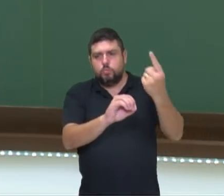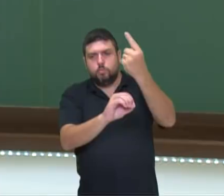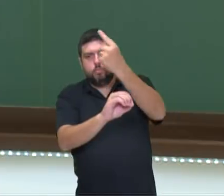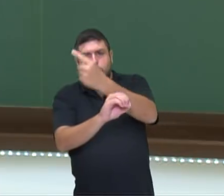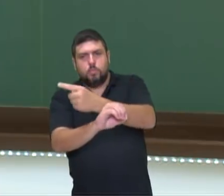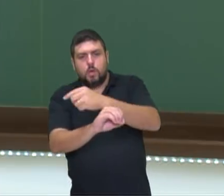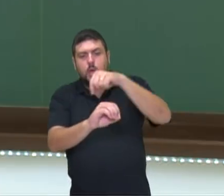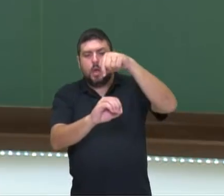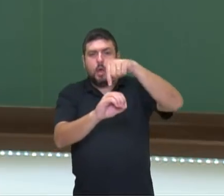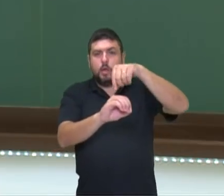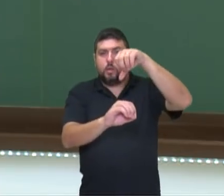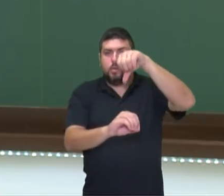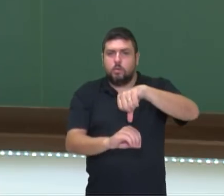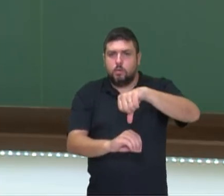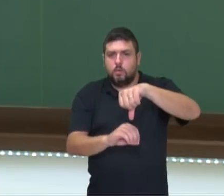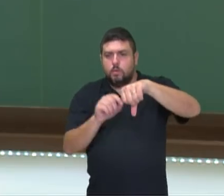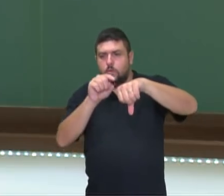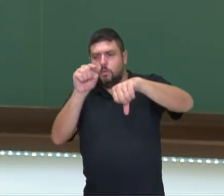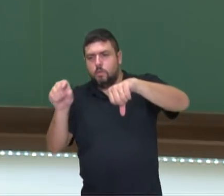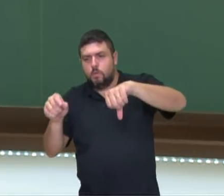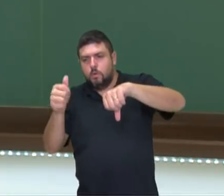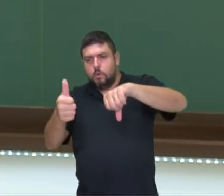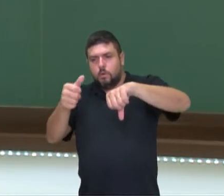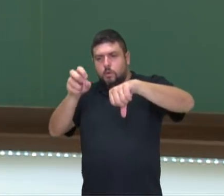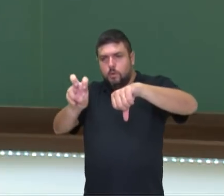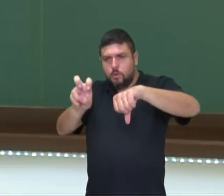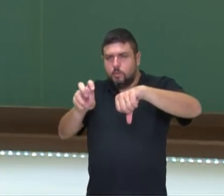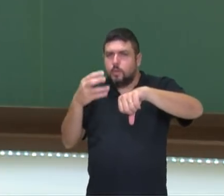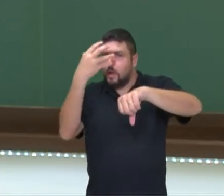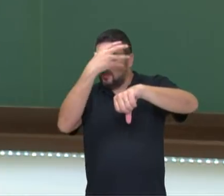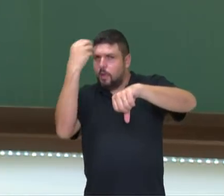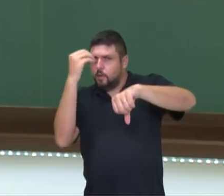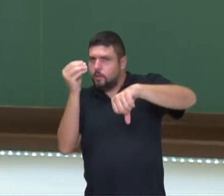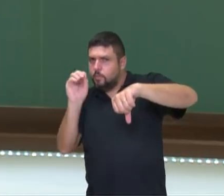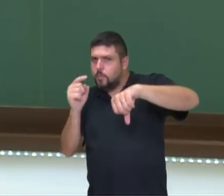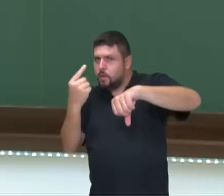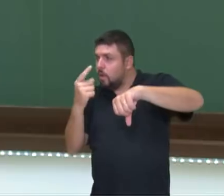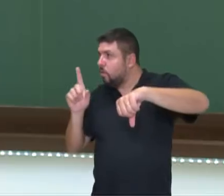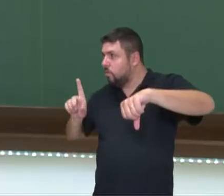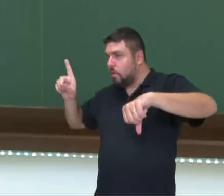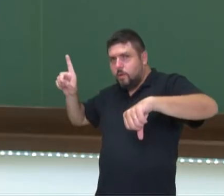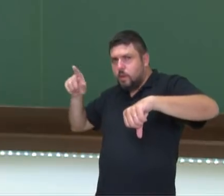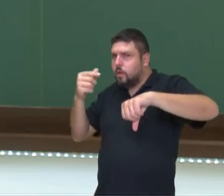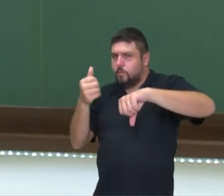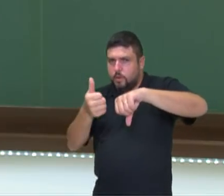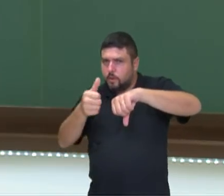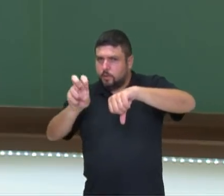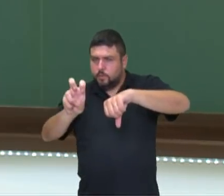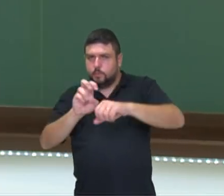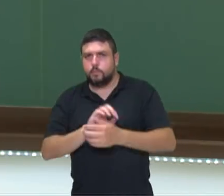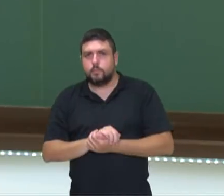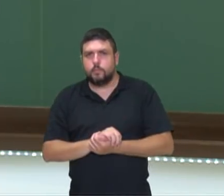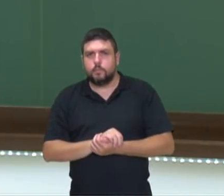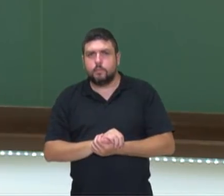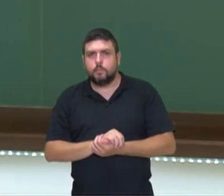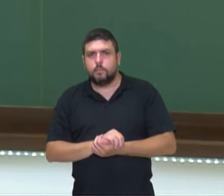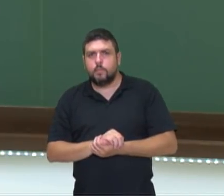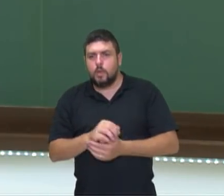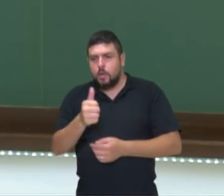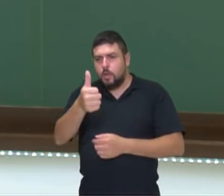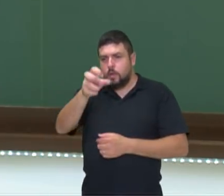e aqui ficaria 15, não é? A professora esqueceu de colocar um aqui, mas aqui ficaria 15. 15 menos